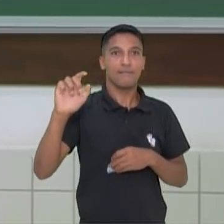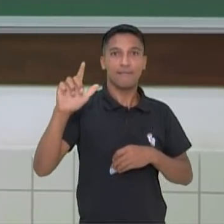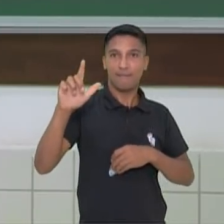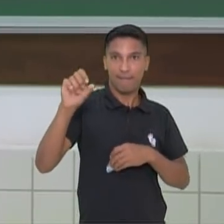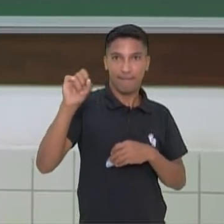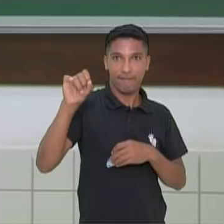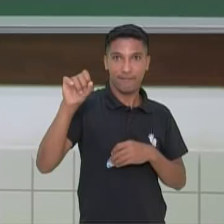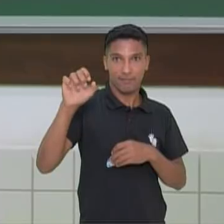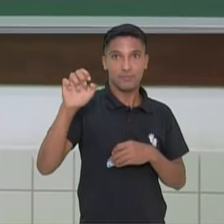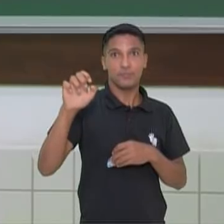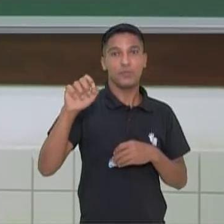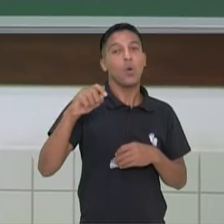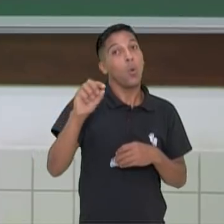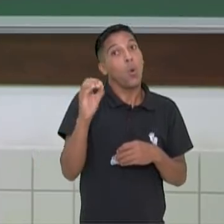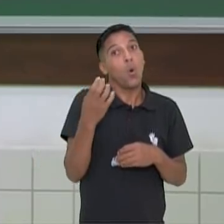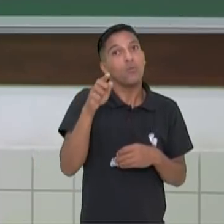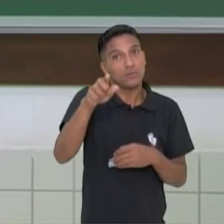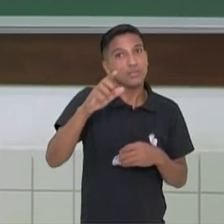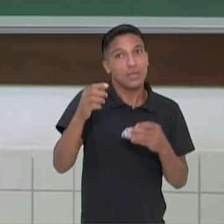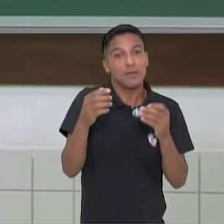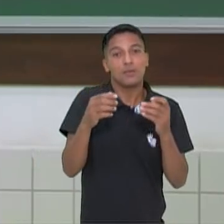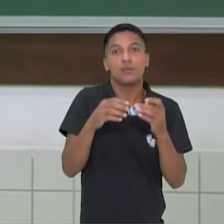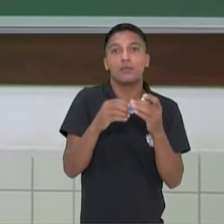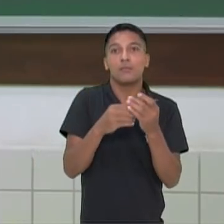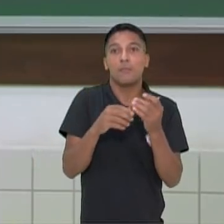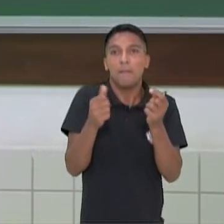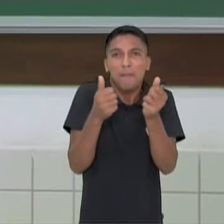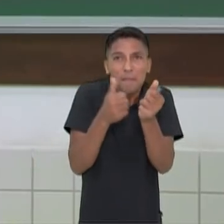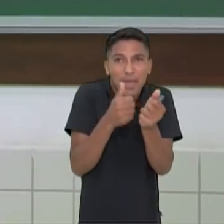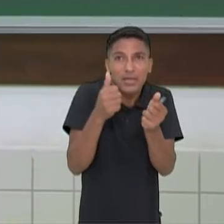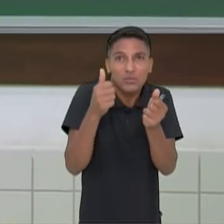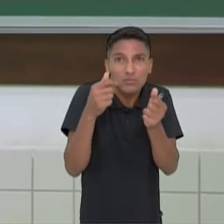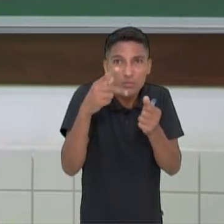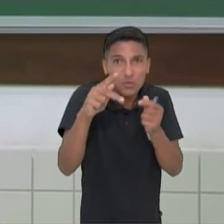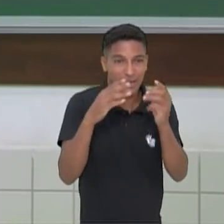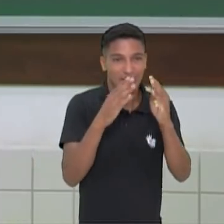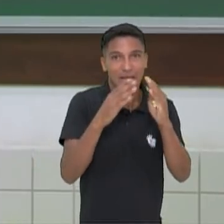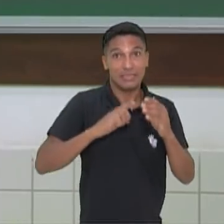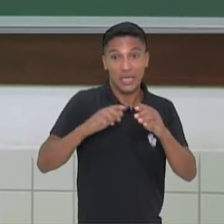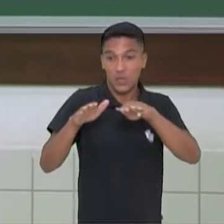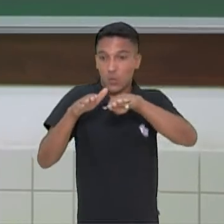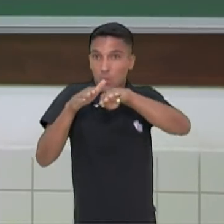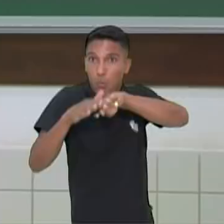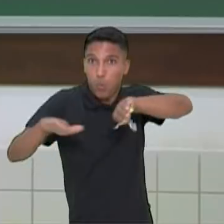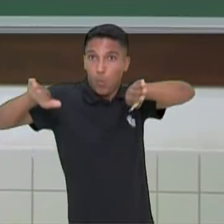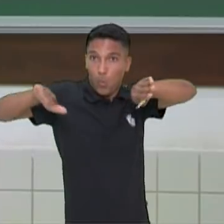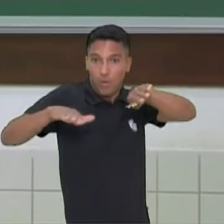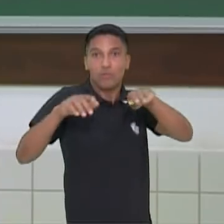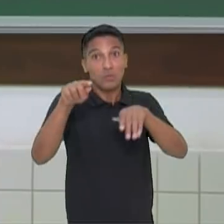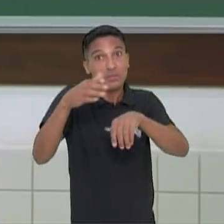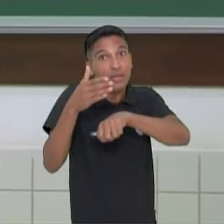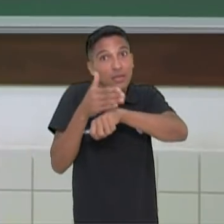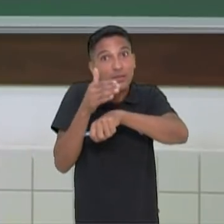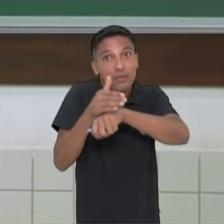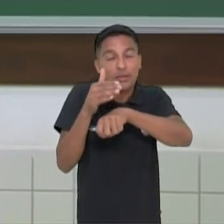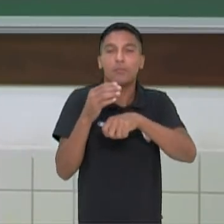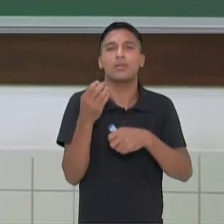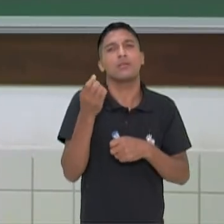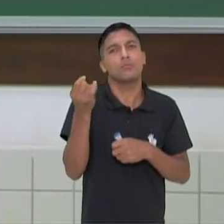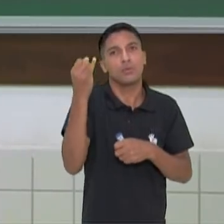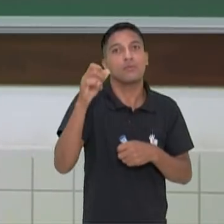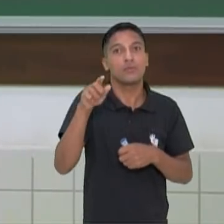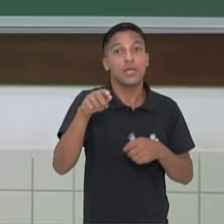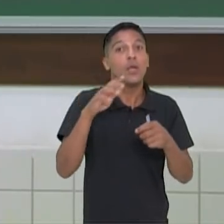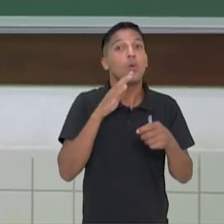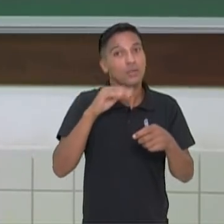suas manobras, mas sempre é bom a gente conhecer um pouquinho mais. Você conhecendo um pouquinho mais sobre o esporte, você vai praticá-lo